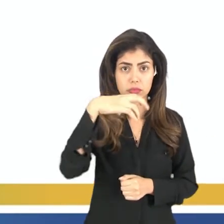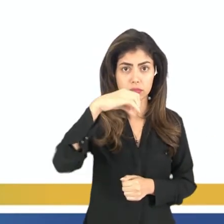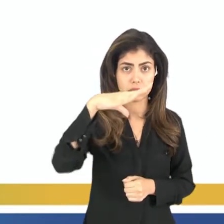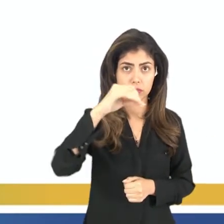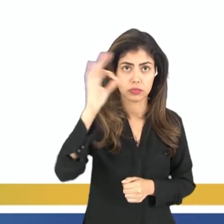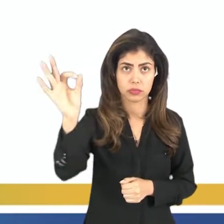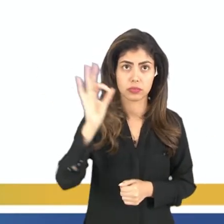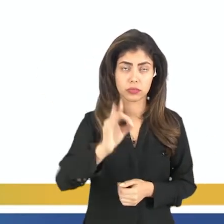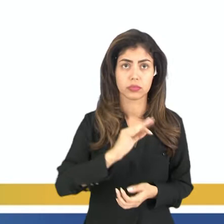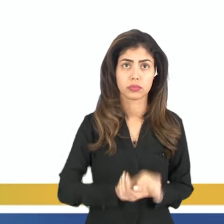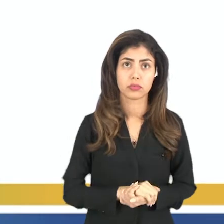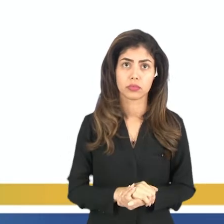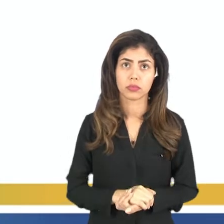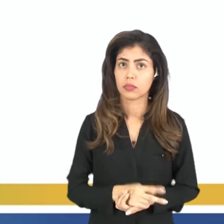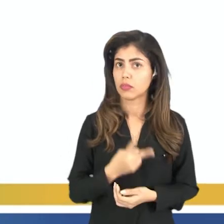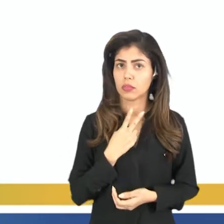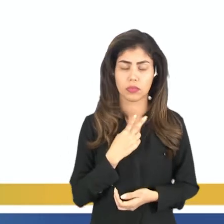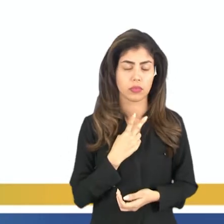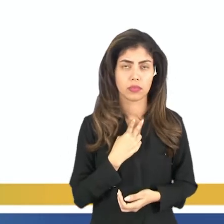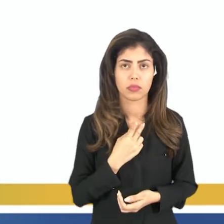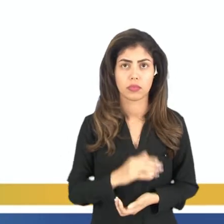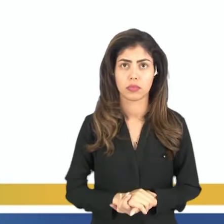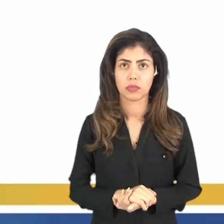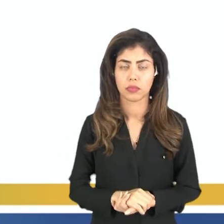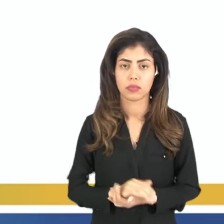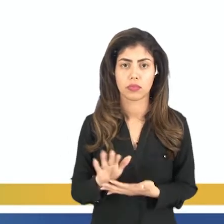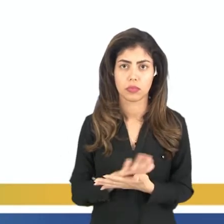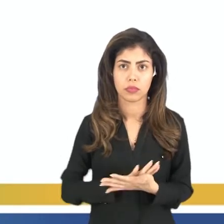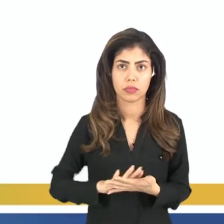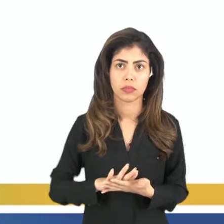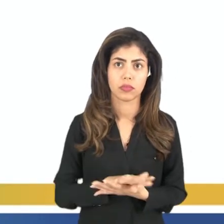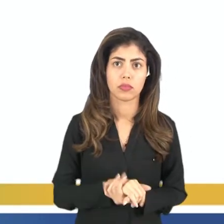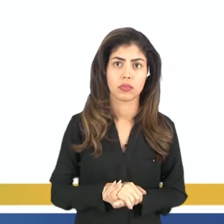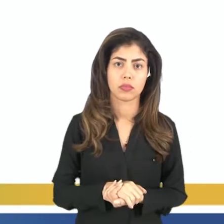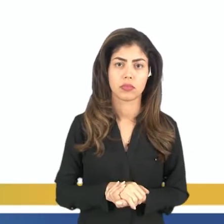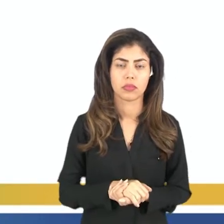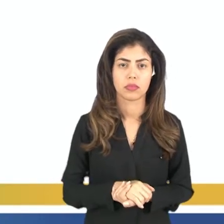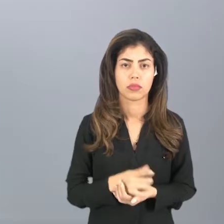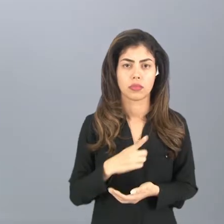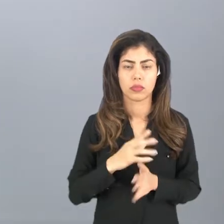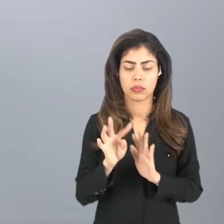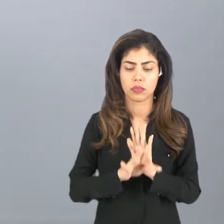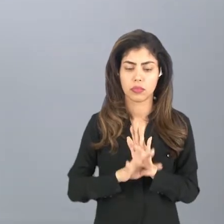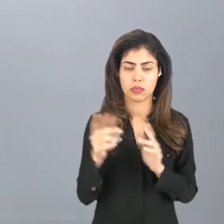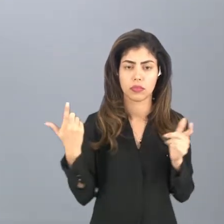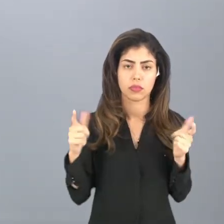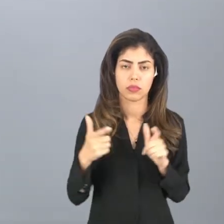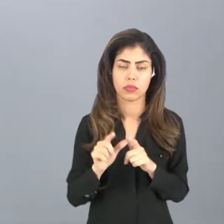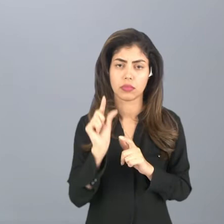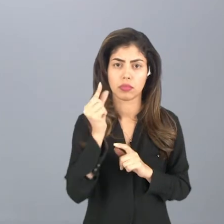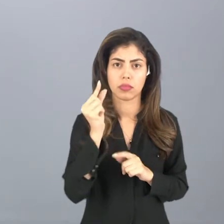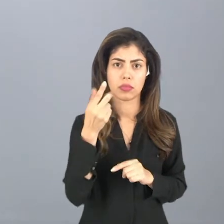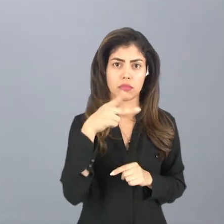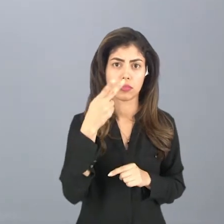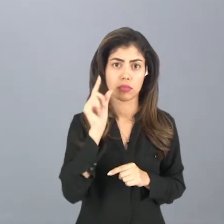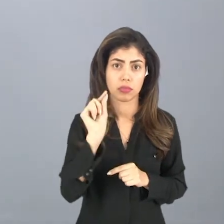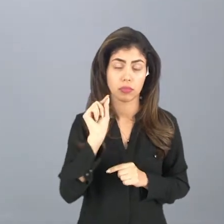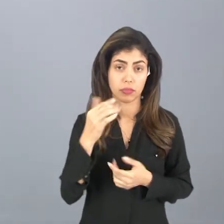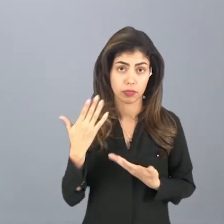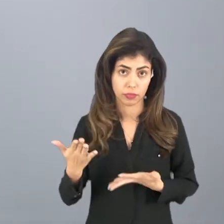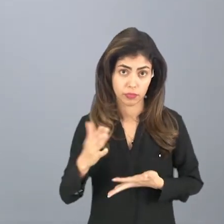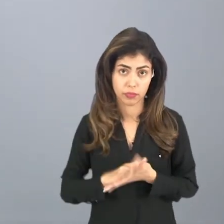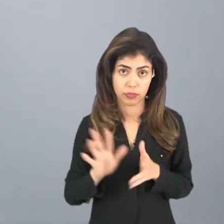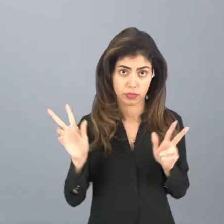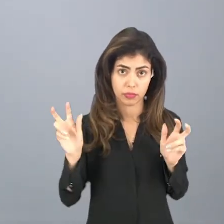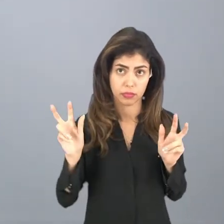de basura, não pode ser benéfico para nadie. Então, temos um textinho curto aí que fala sobre um